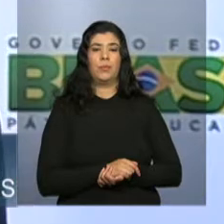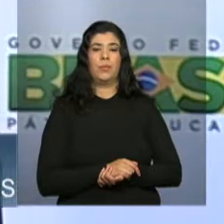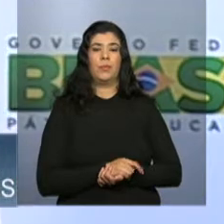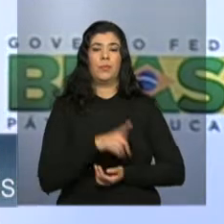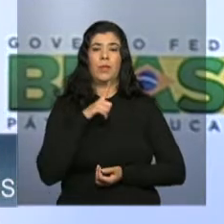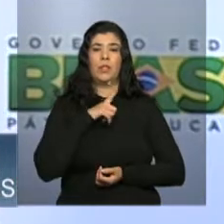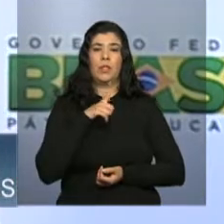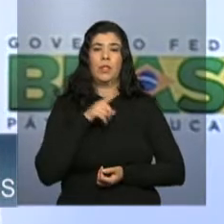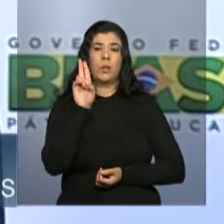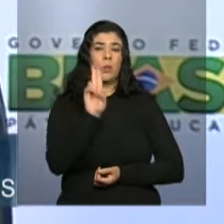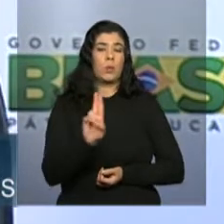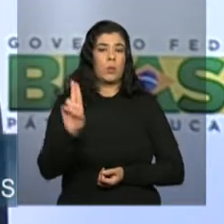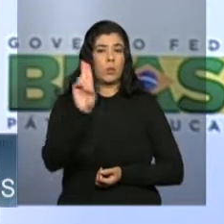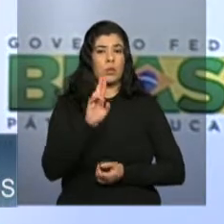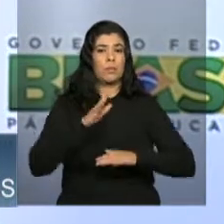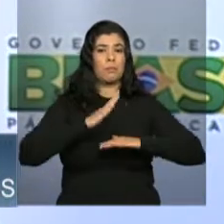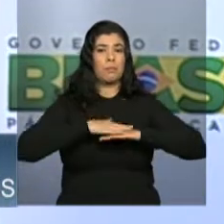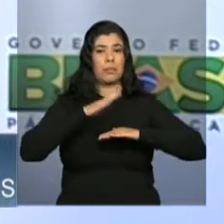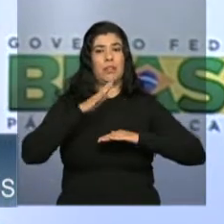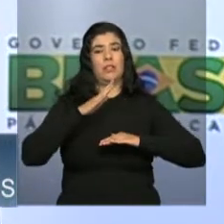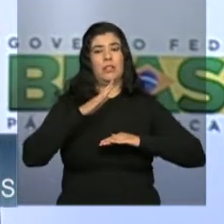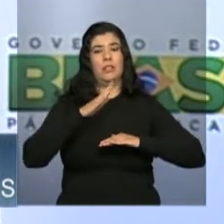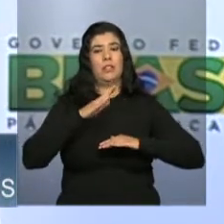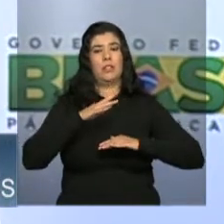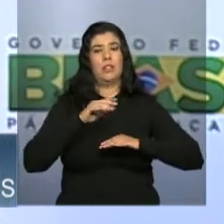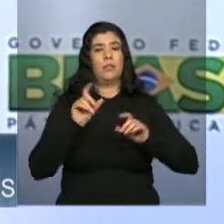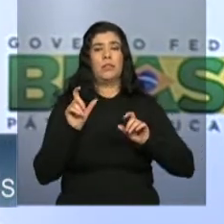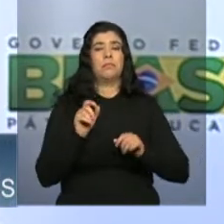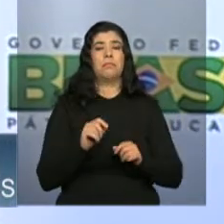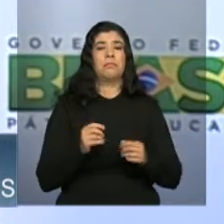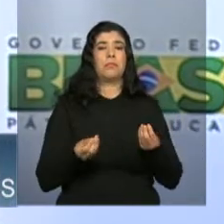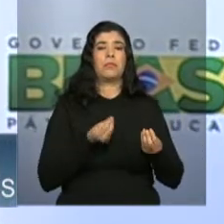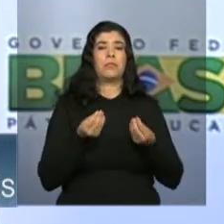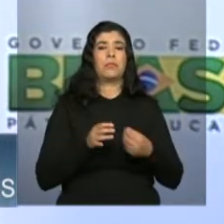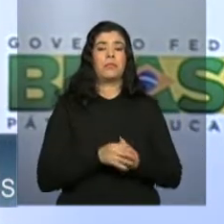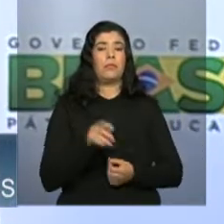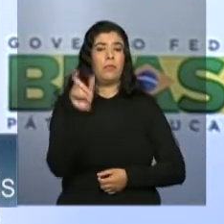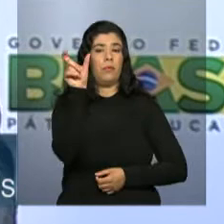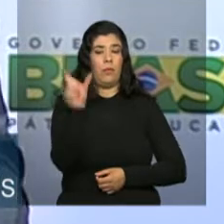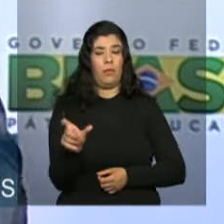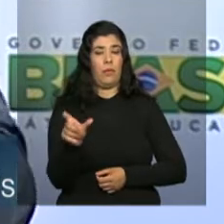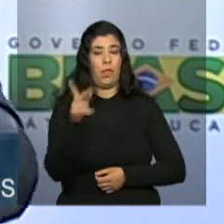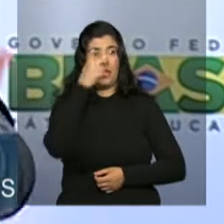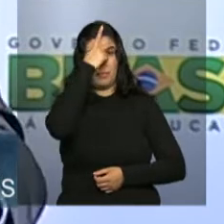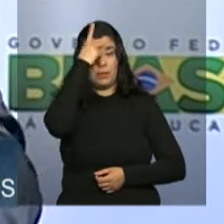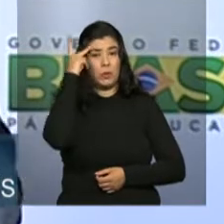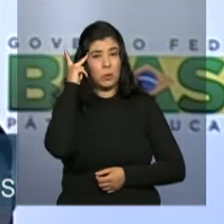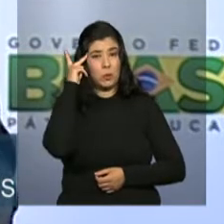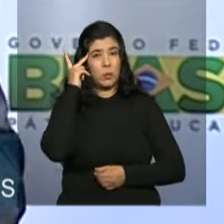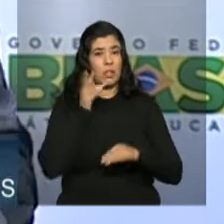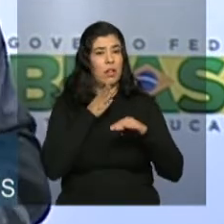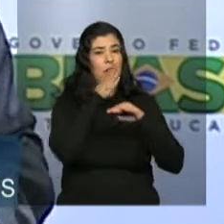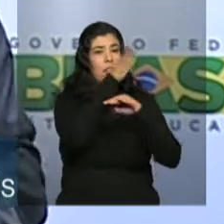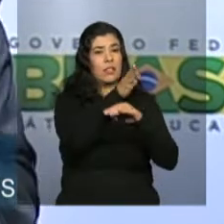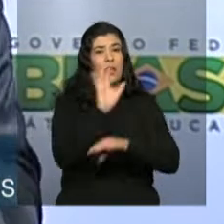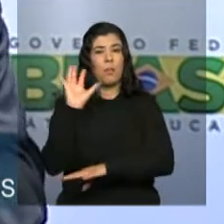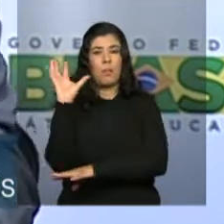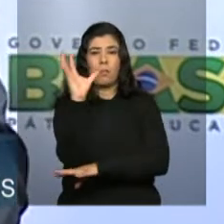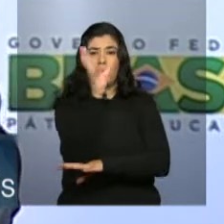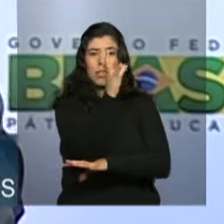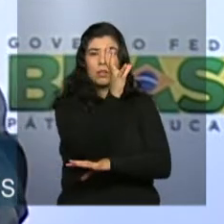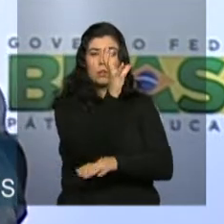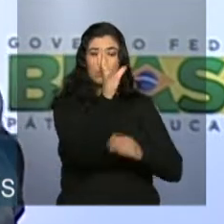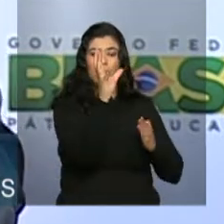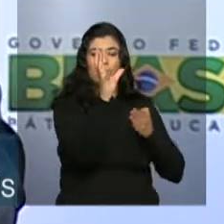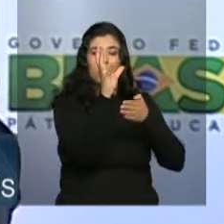a utilização cada vez maior das pessoas de É nesse espaço desse lazer né de